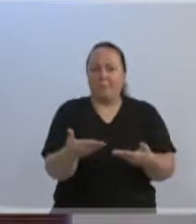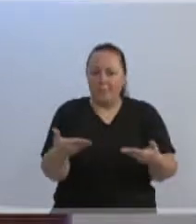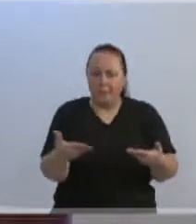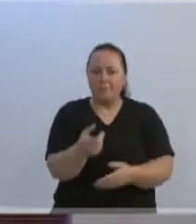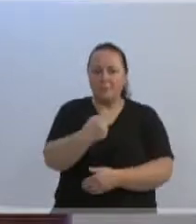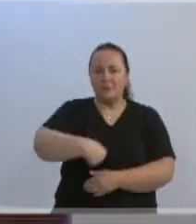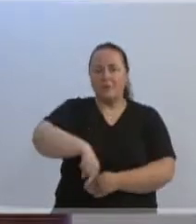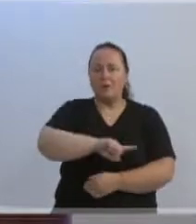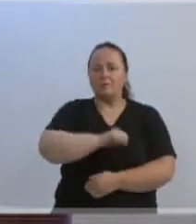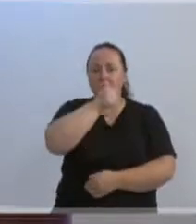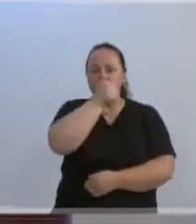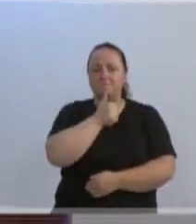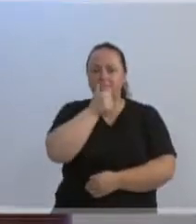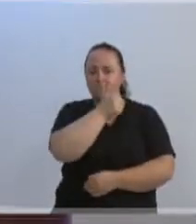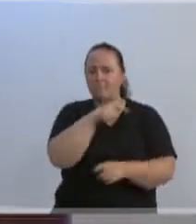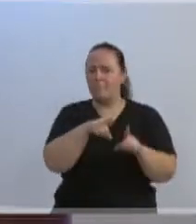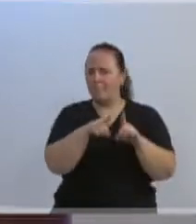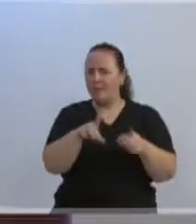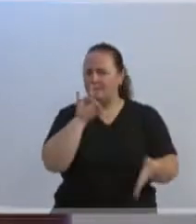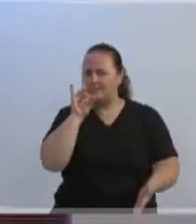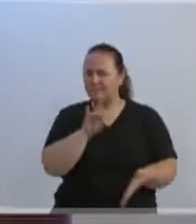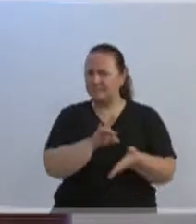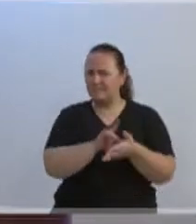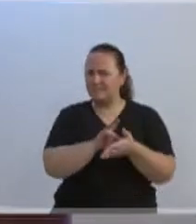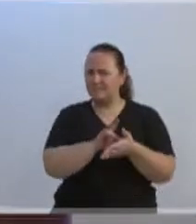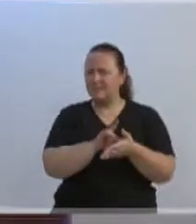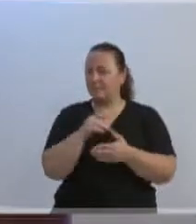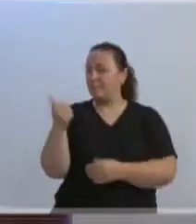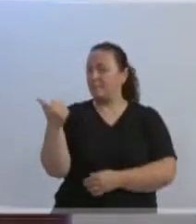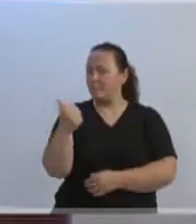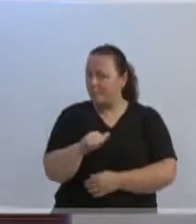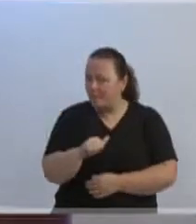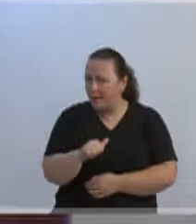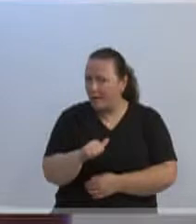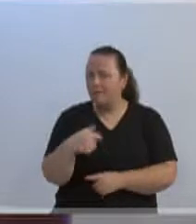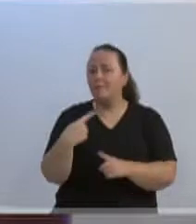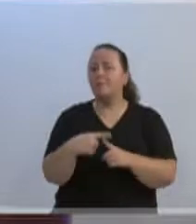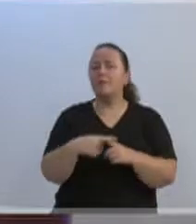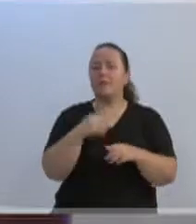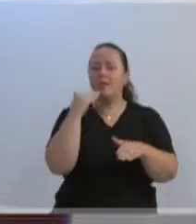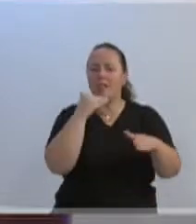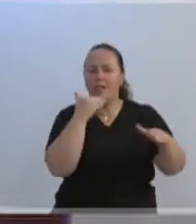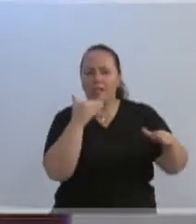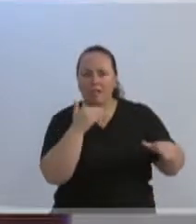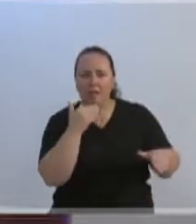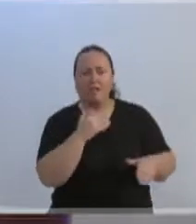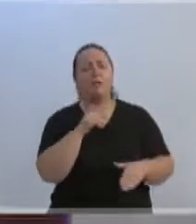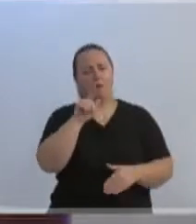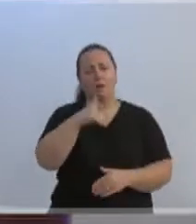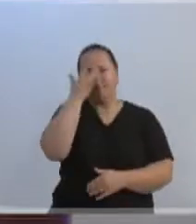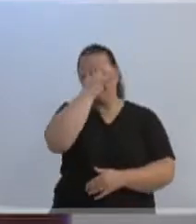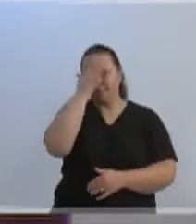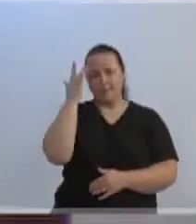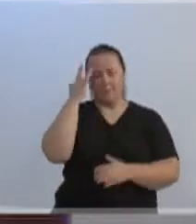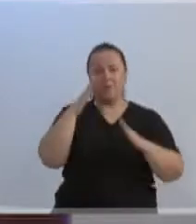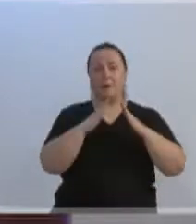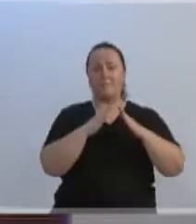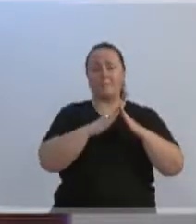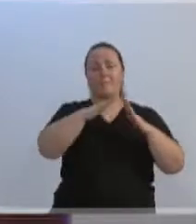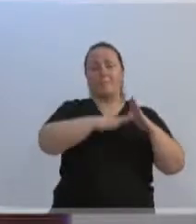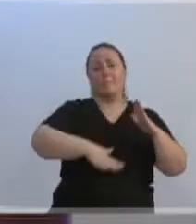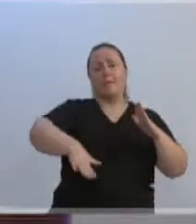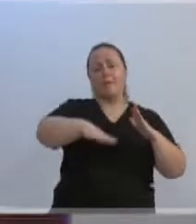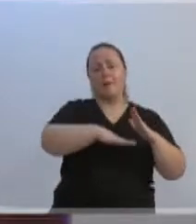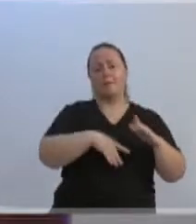um preço alto mas fundamentalmente quem paga o preço mais alto por essas irregularidades são os moradores aqueles que